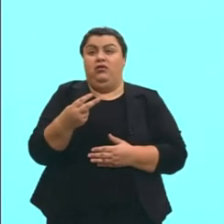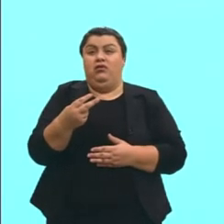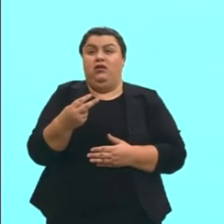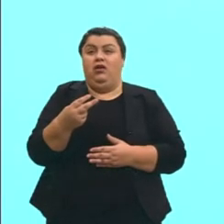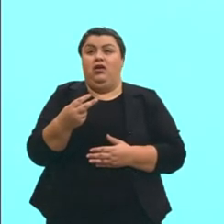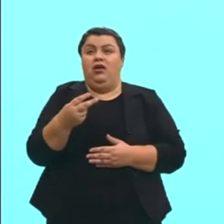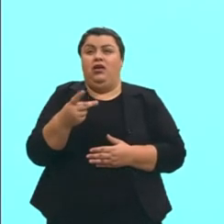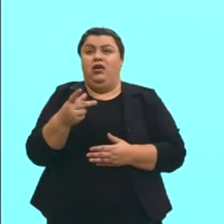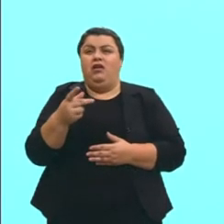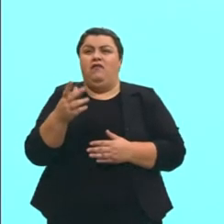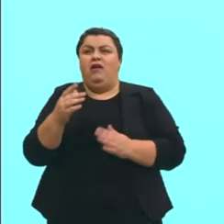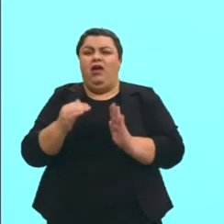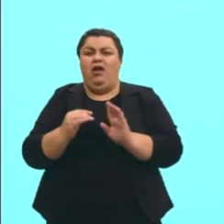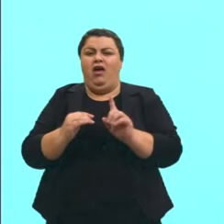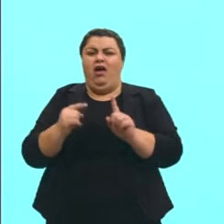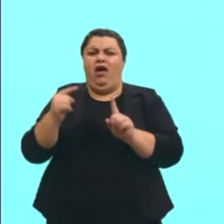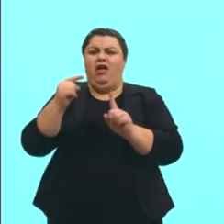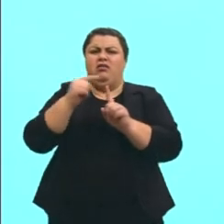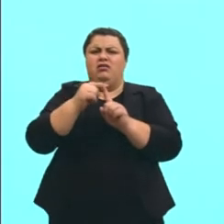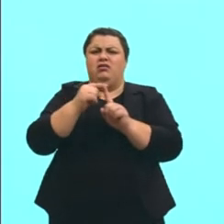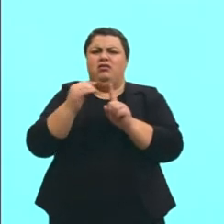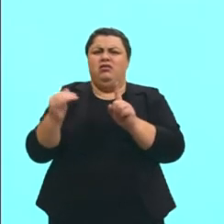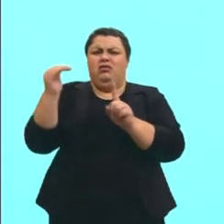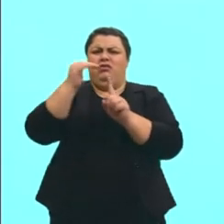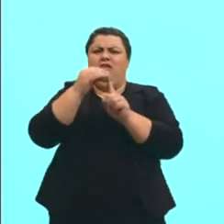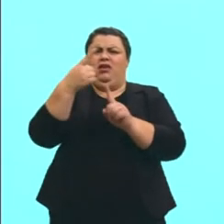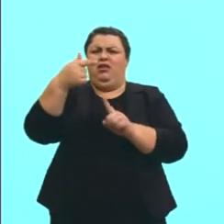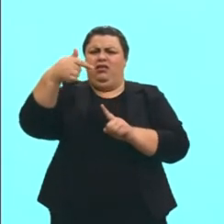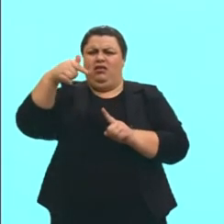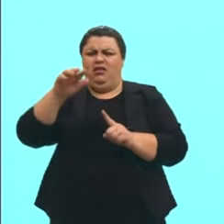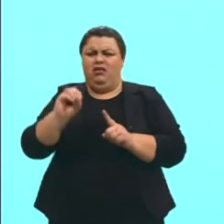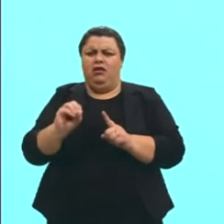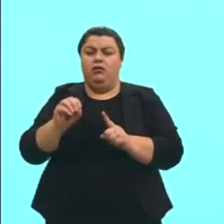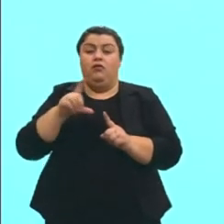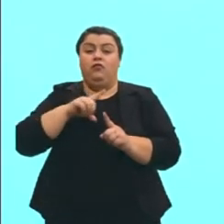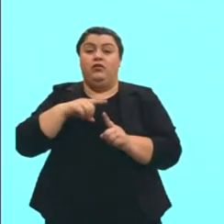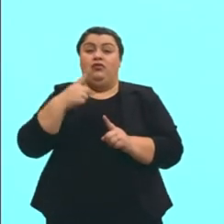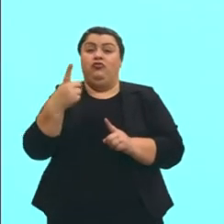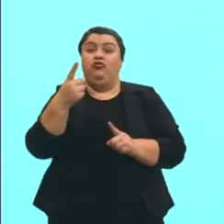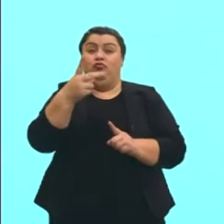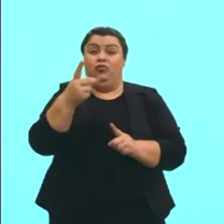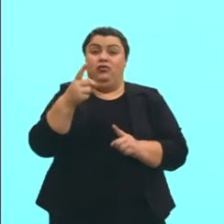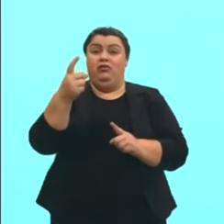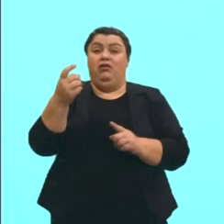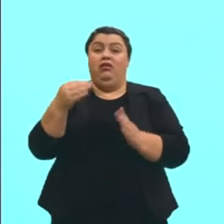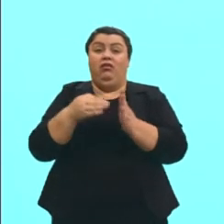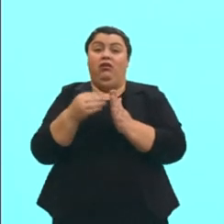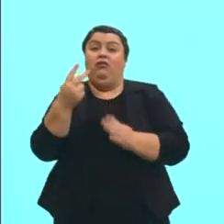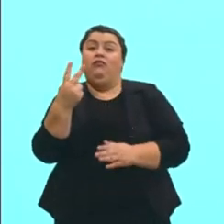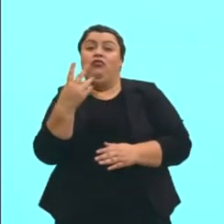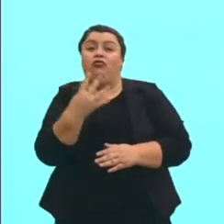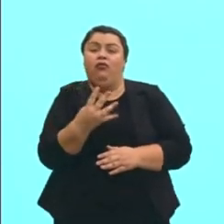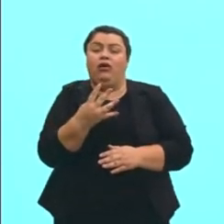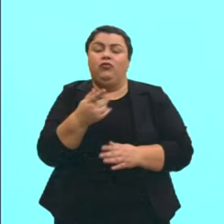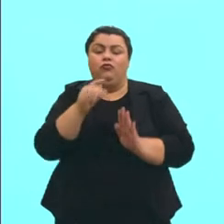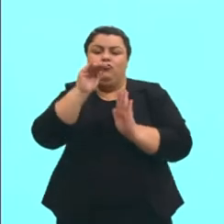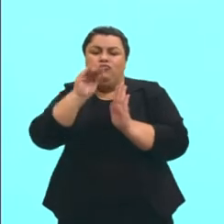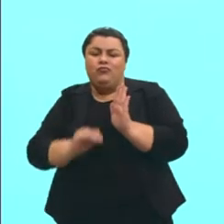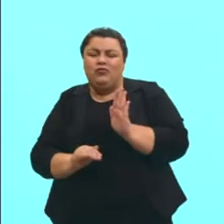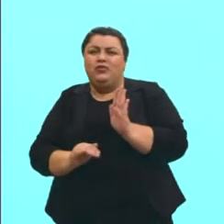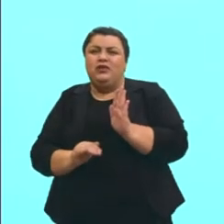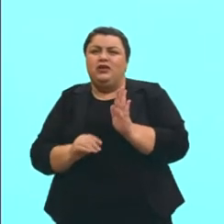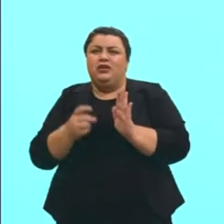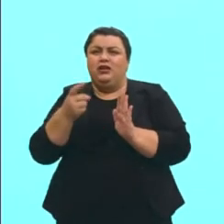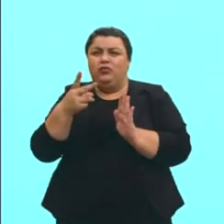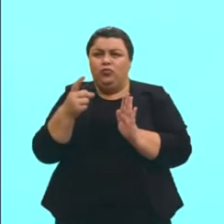E vai até 70 então eu voltei de 12 a 24 porque eu tenho que diminuir 50 né 50 -